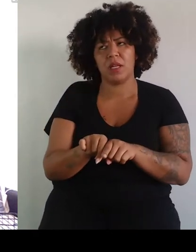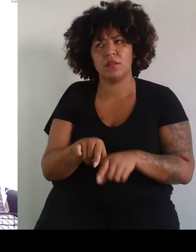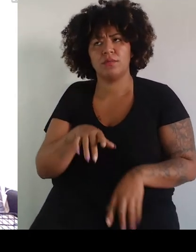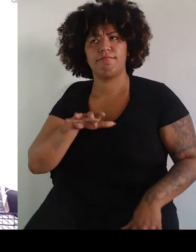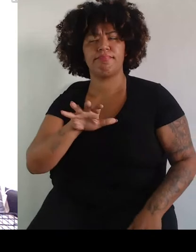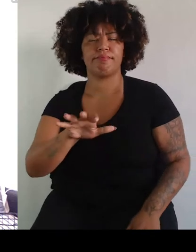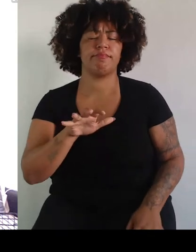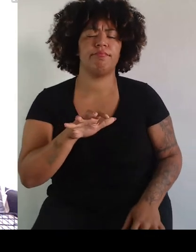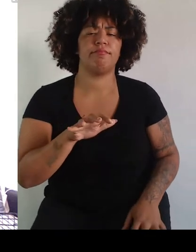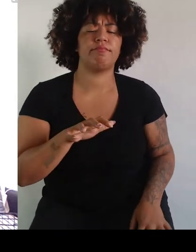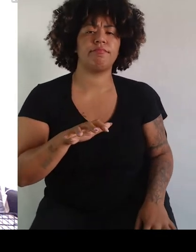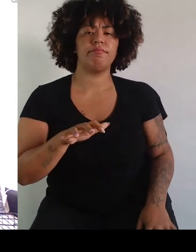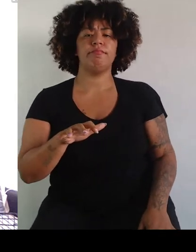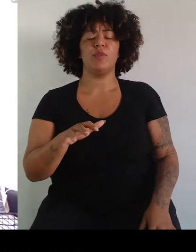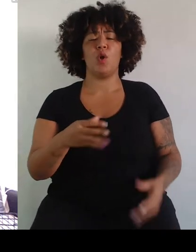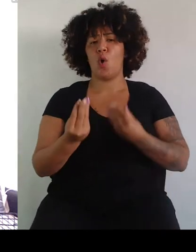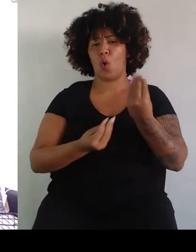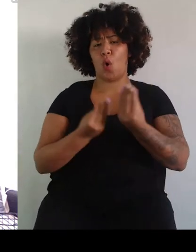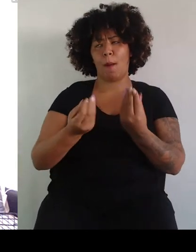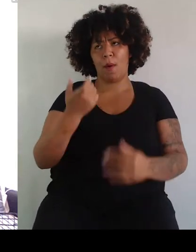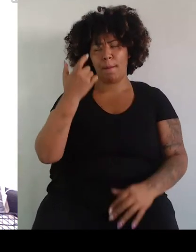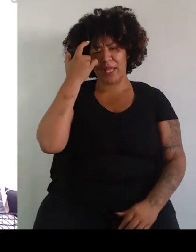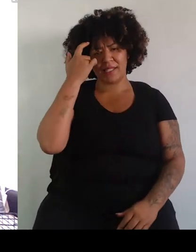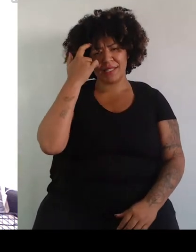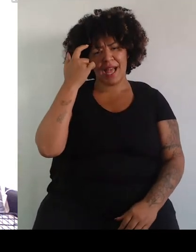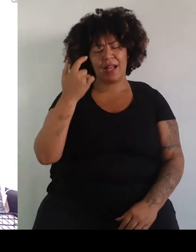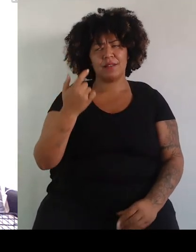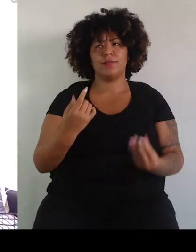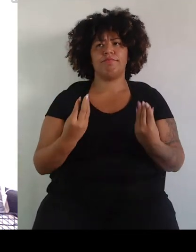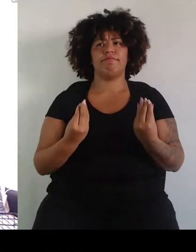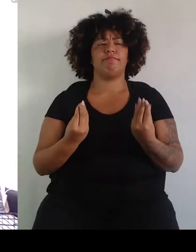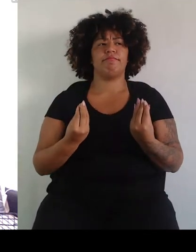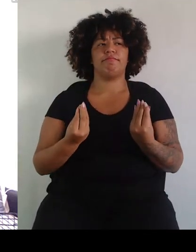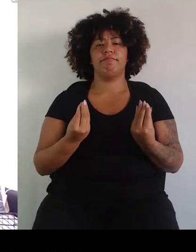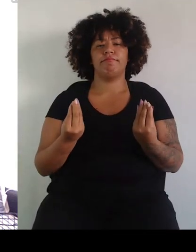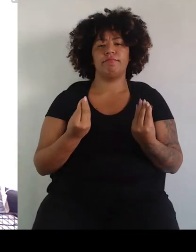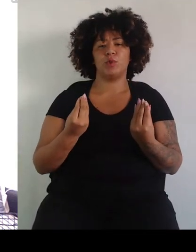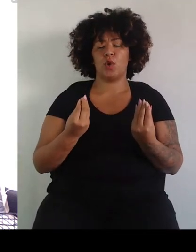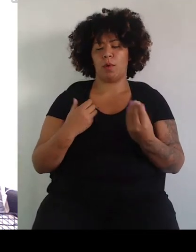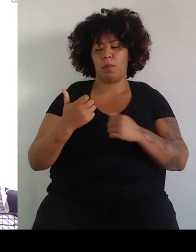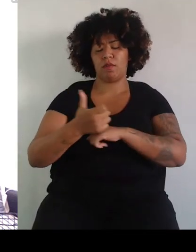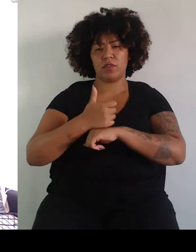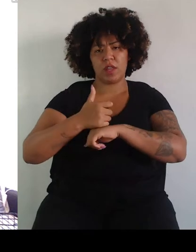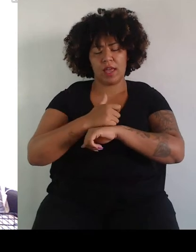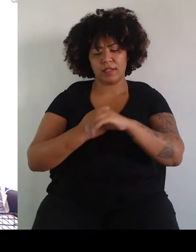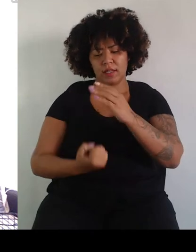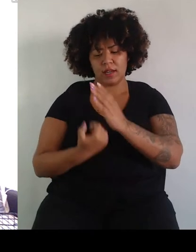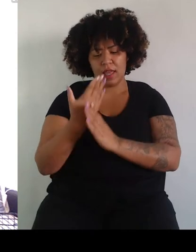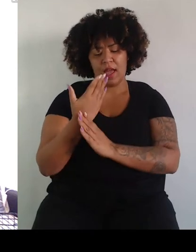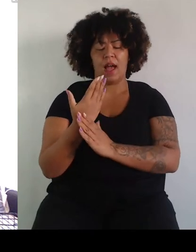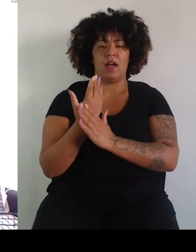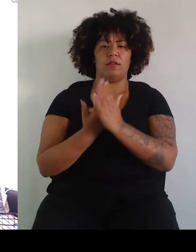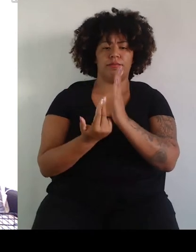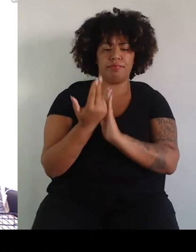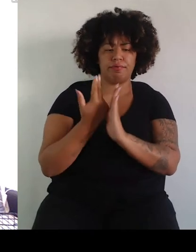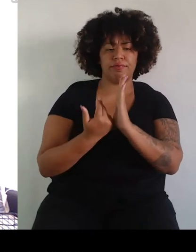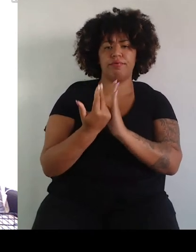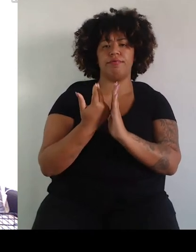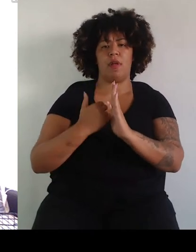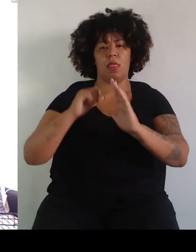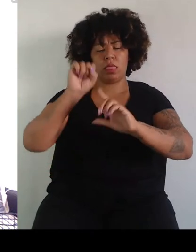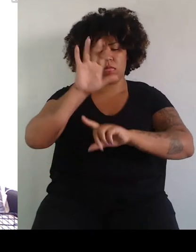como podemos pensar sobre artistas que criaram grandes cânones